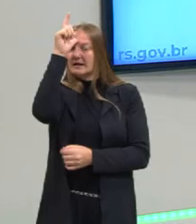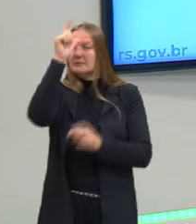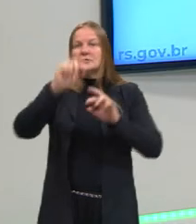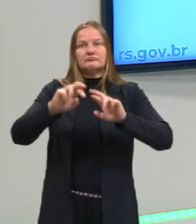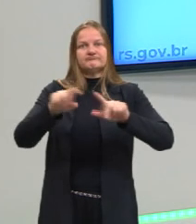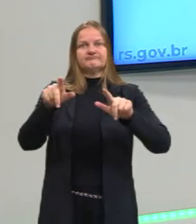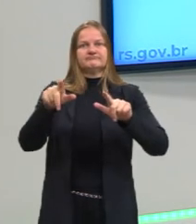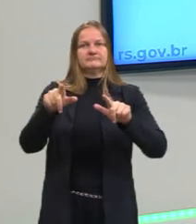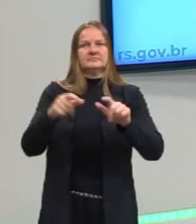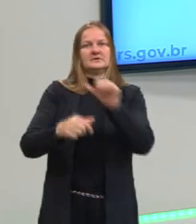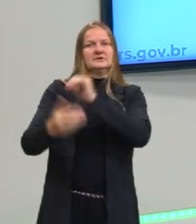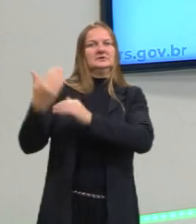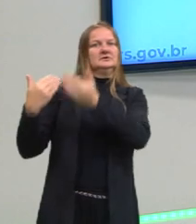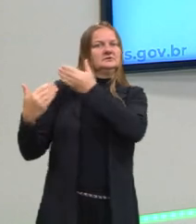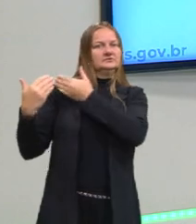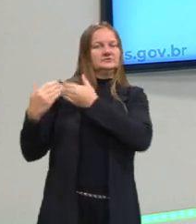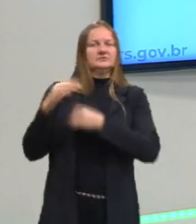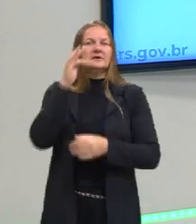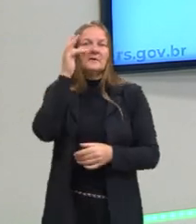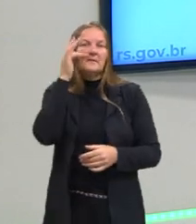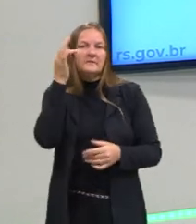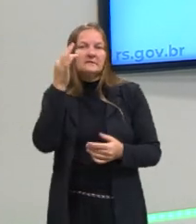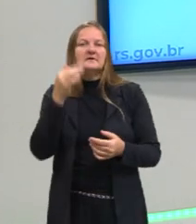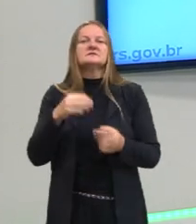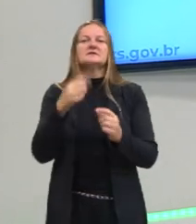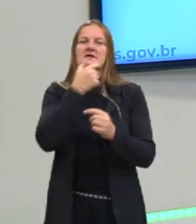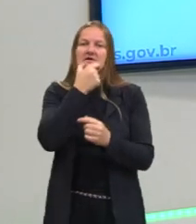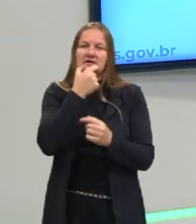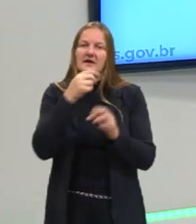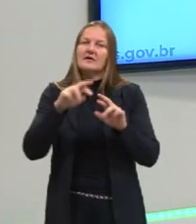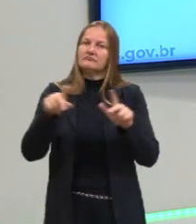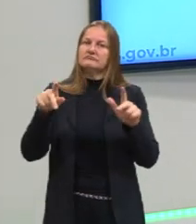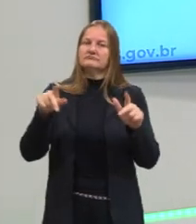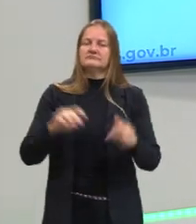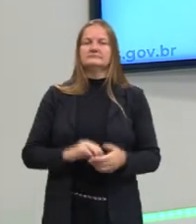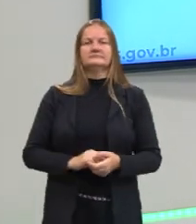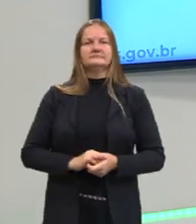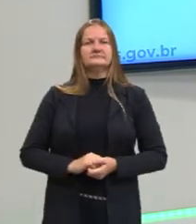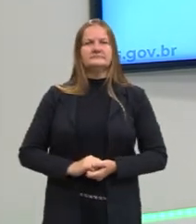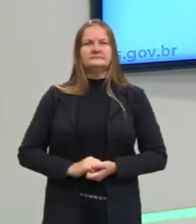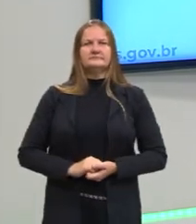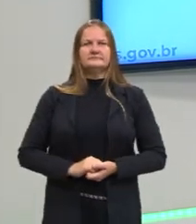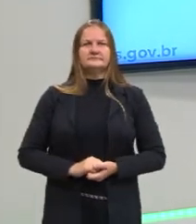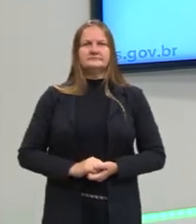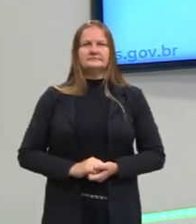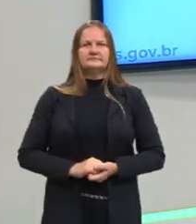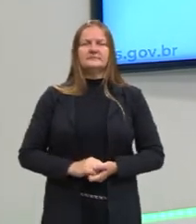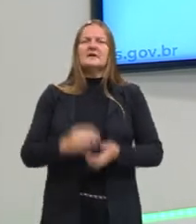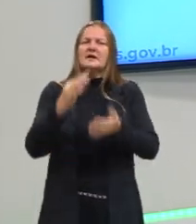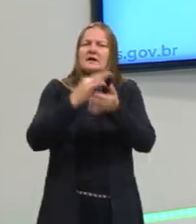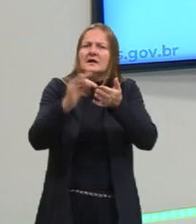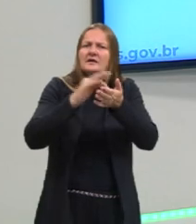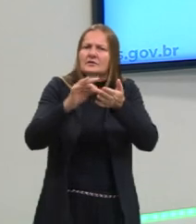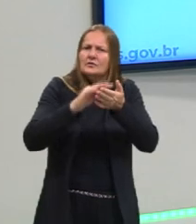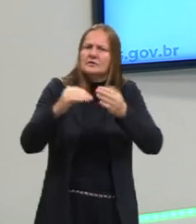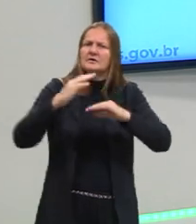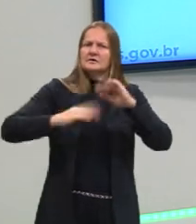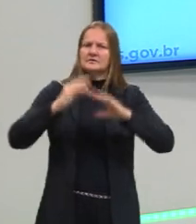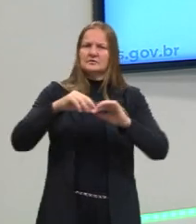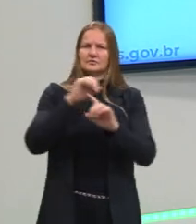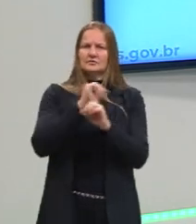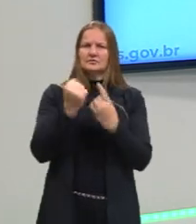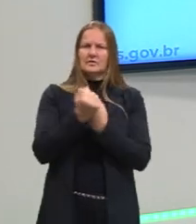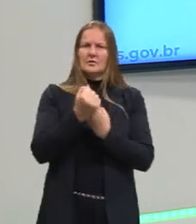diferente do que ocorre na França e na Inglaterra e a teoria da ação social e o